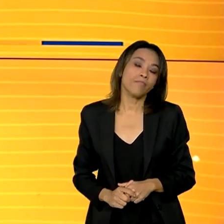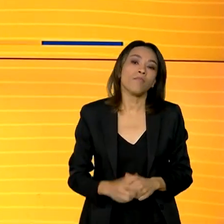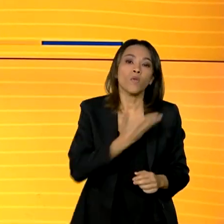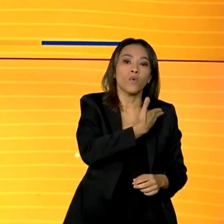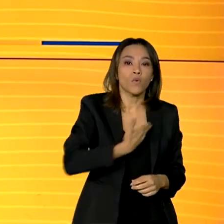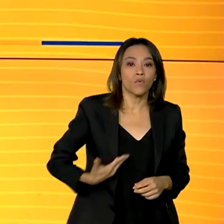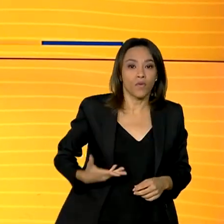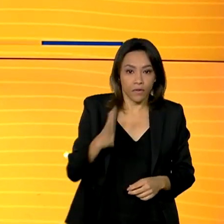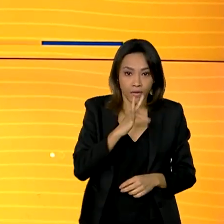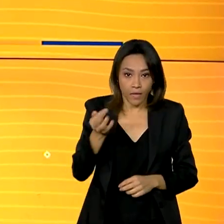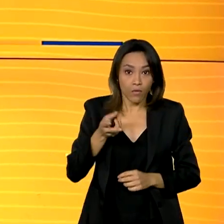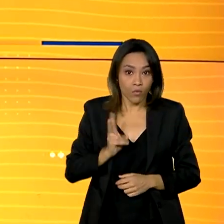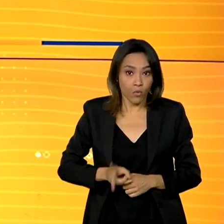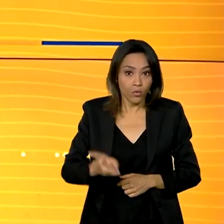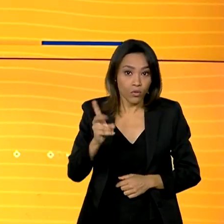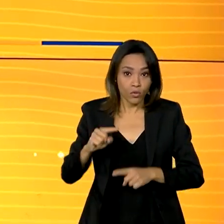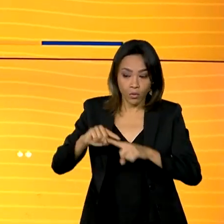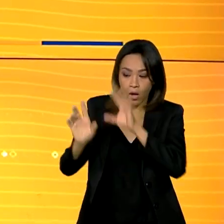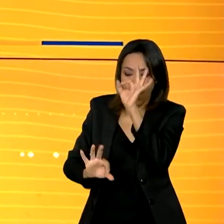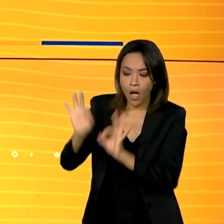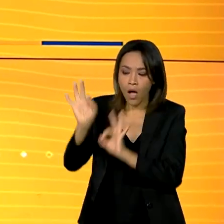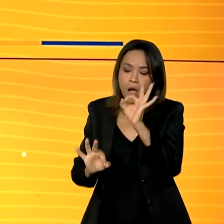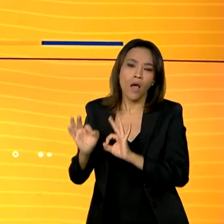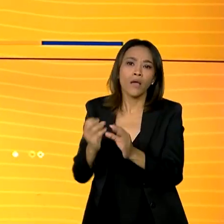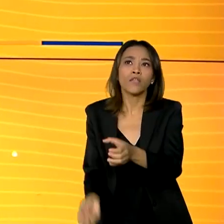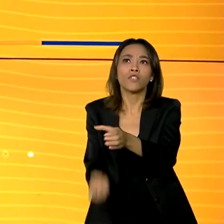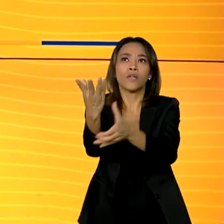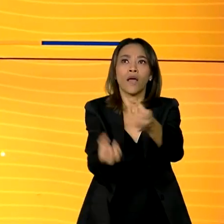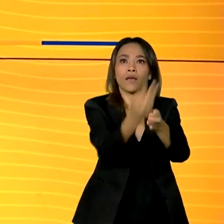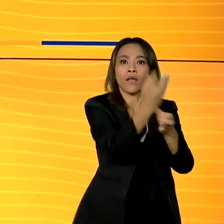federal segue o plano de criar 100 novas unidades de